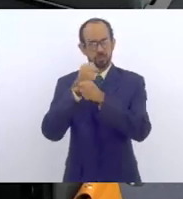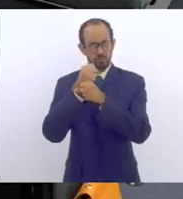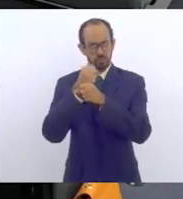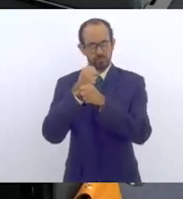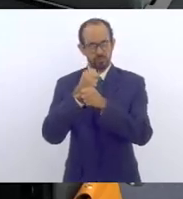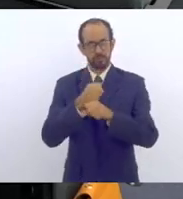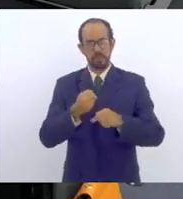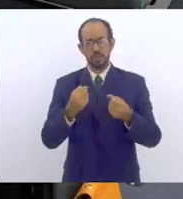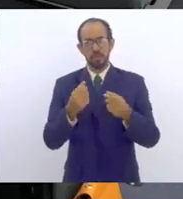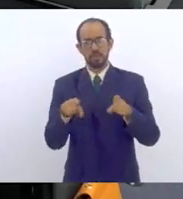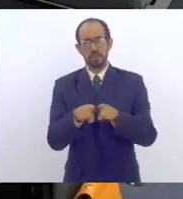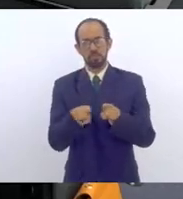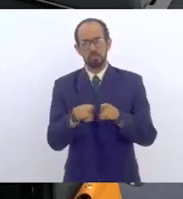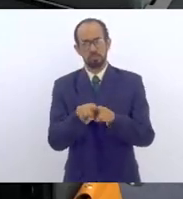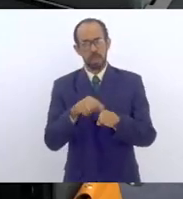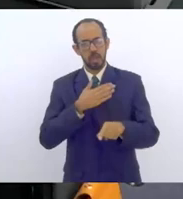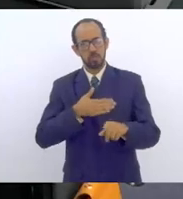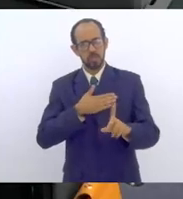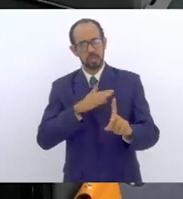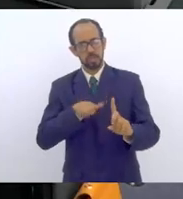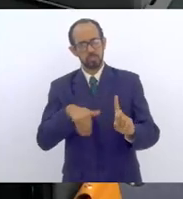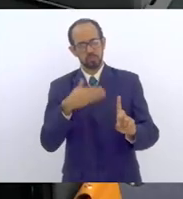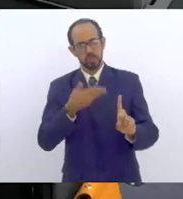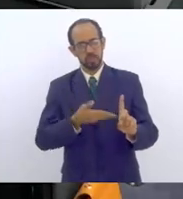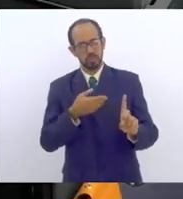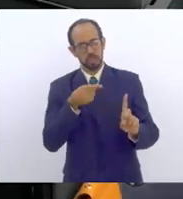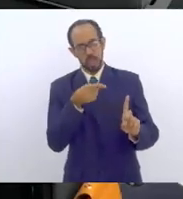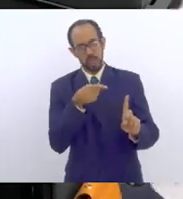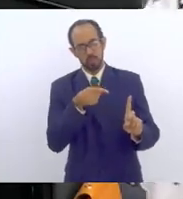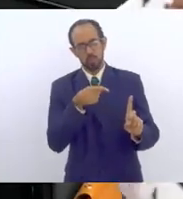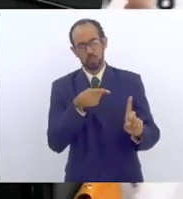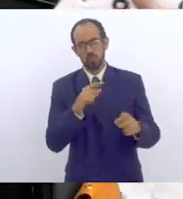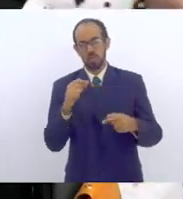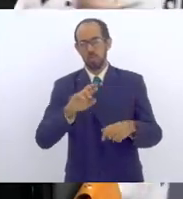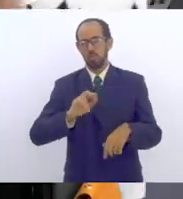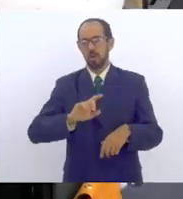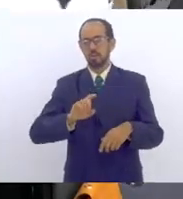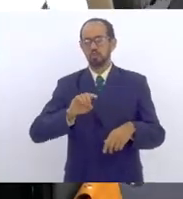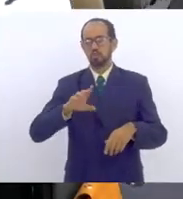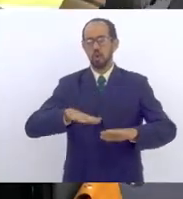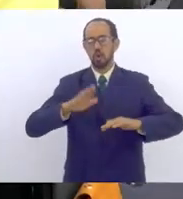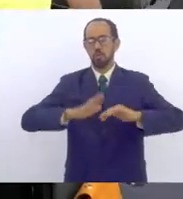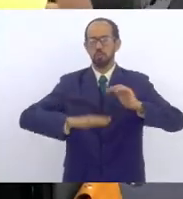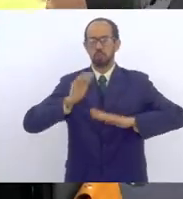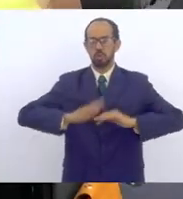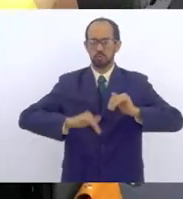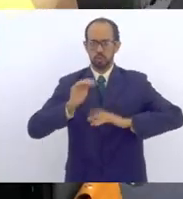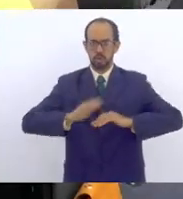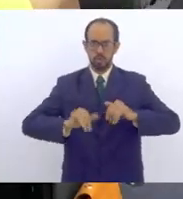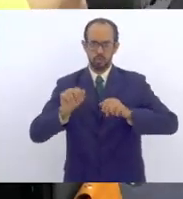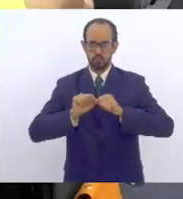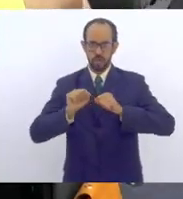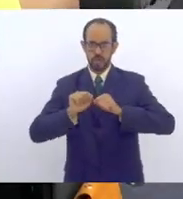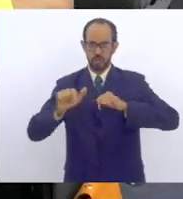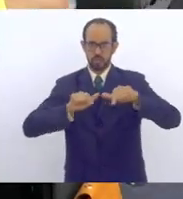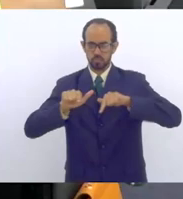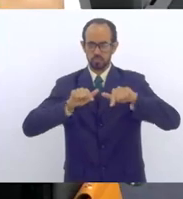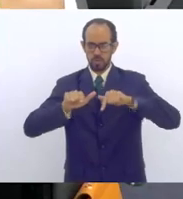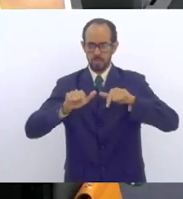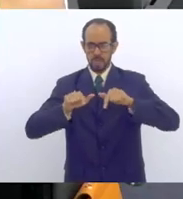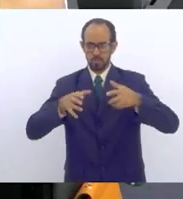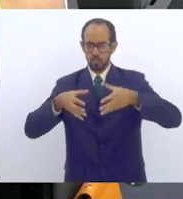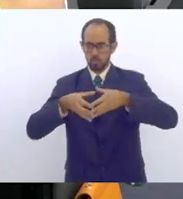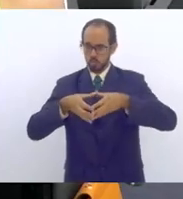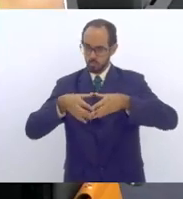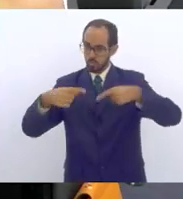Gutemberg homenagem ao Luciano não é só homenagear é um profissional que presta serviço ao nosso grupo político